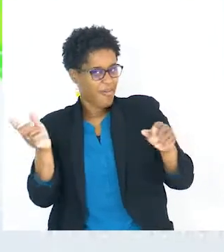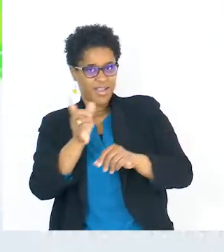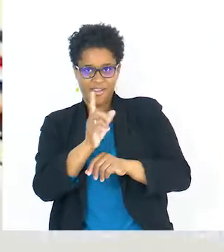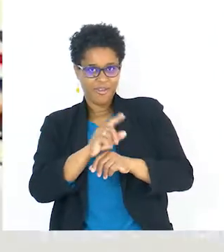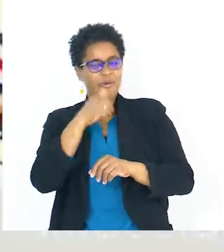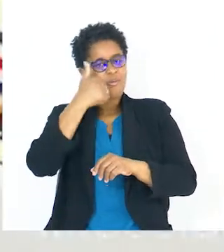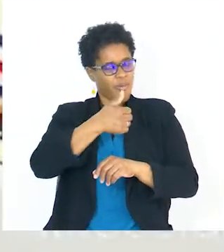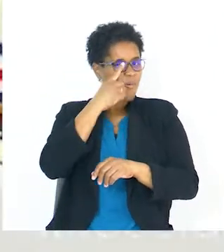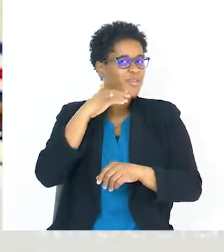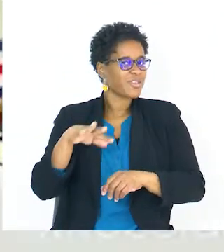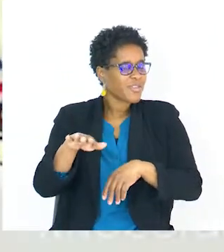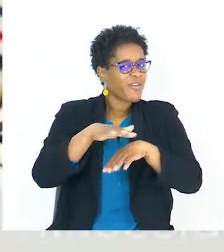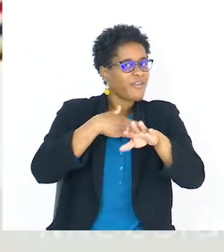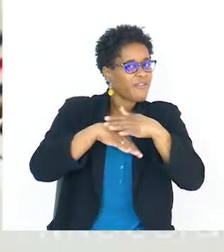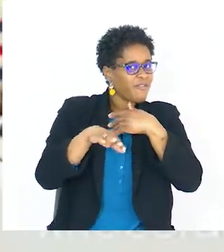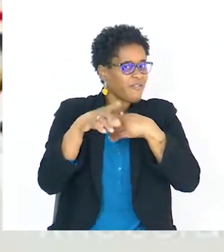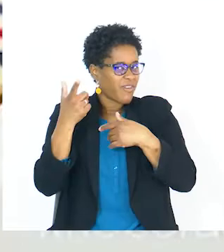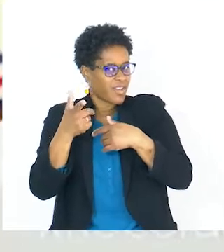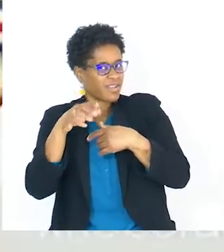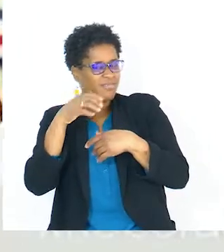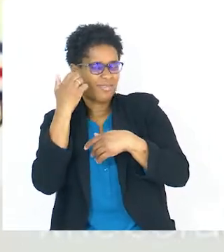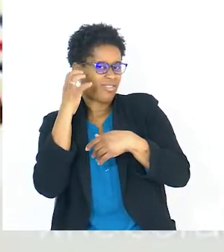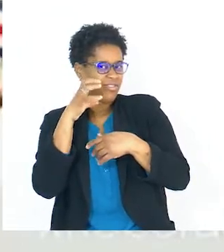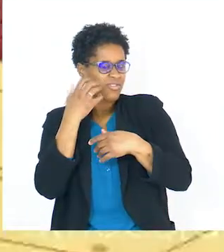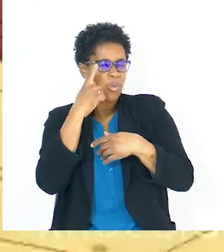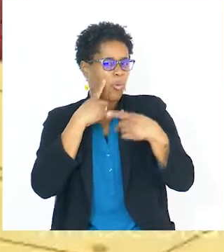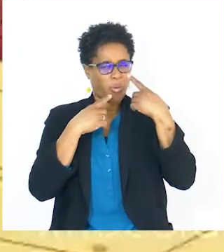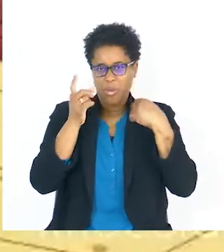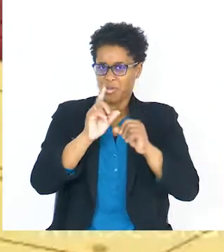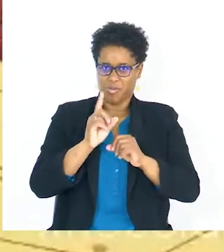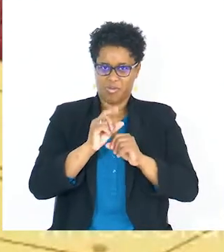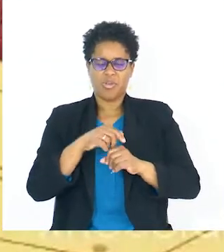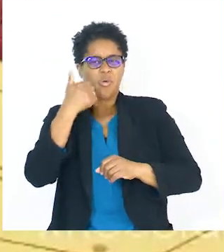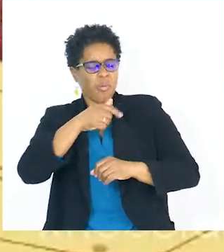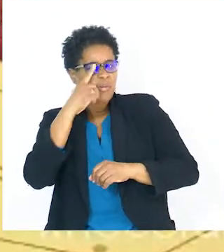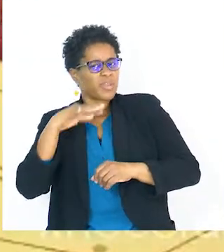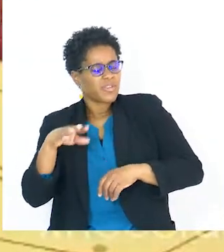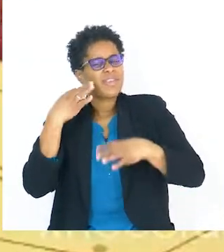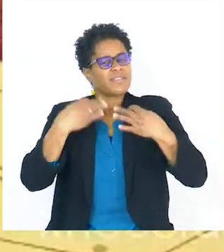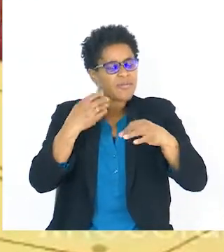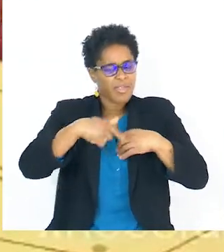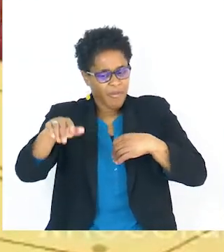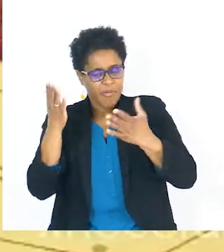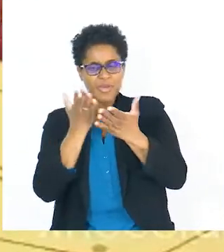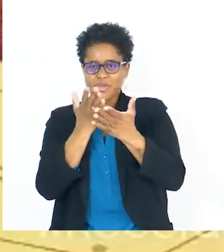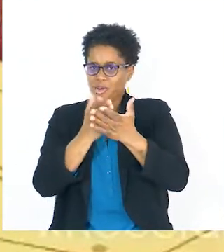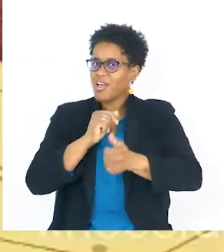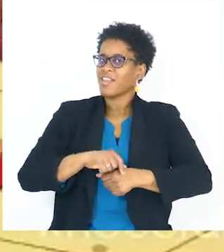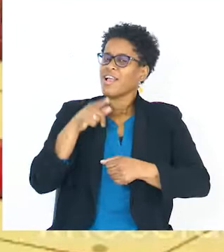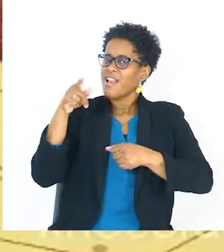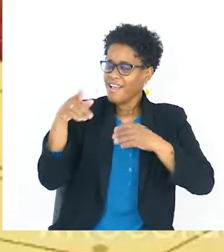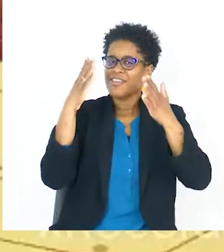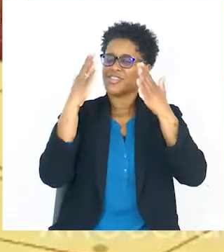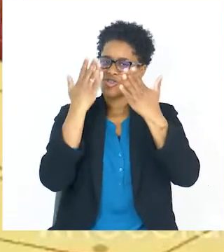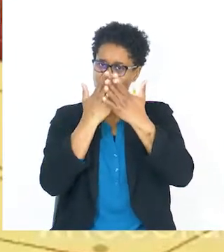cama. O bom menino não faz malcriação. O bom menino vai sempre à escola e